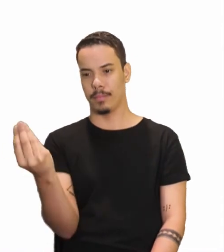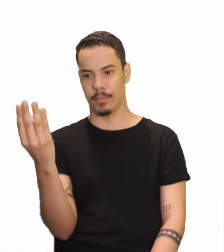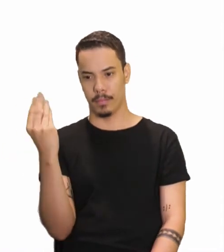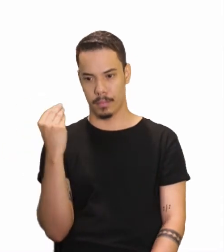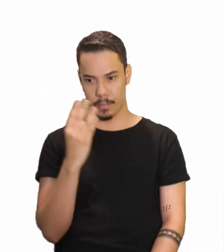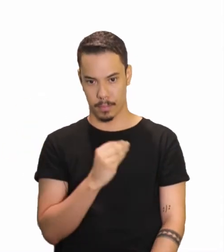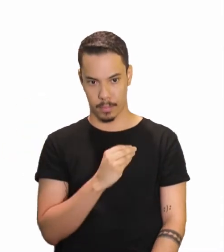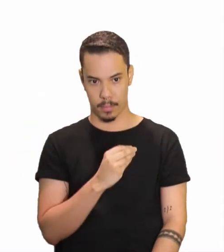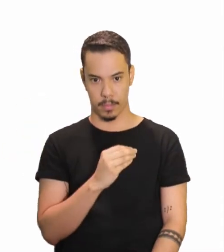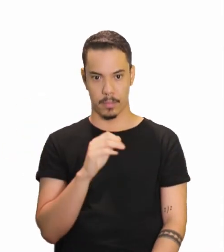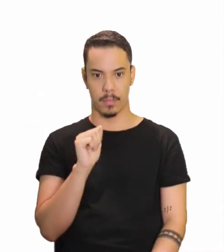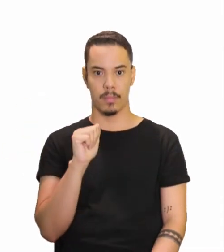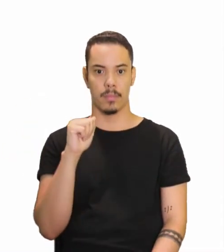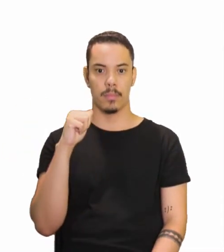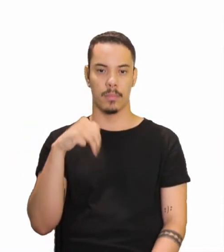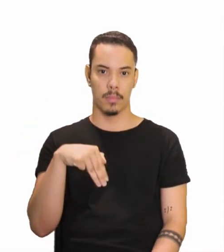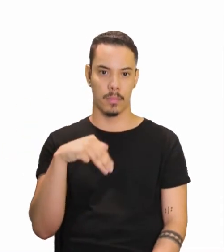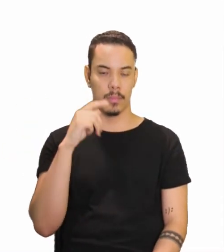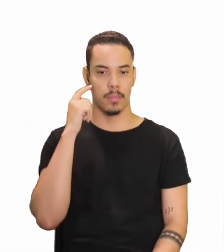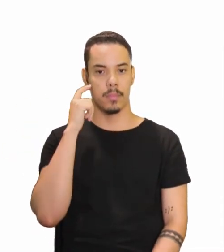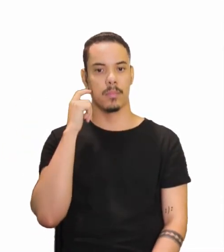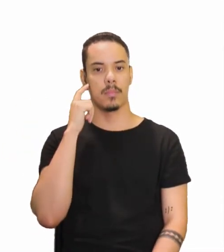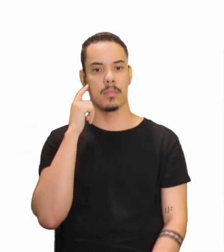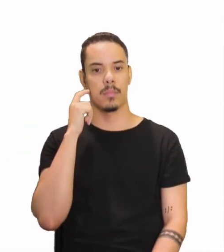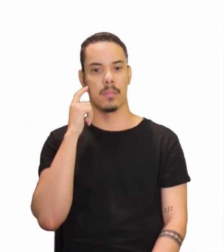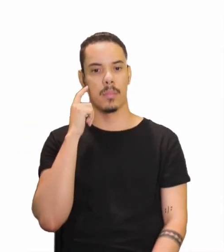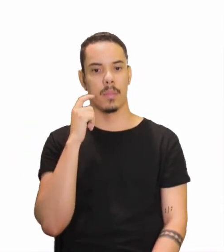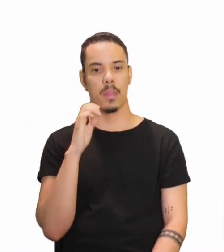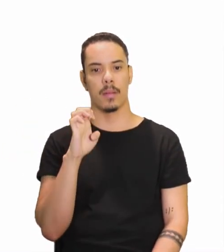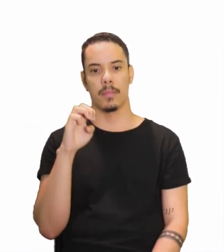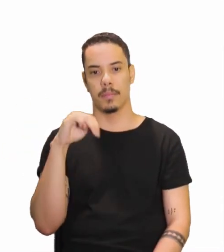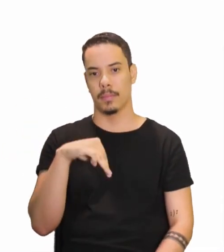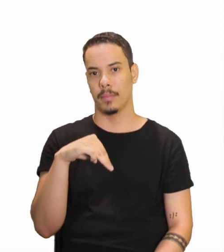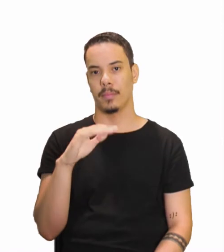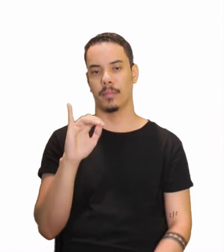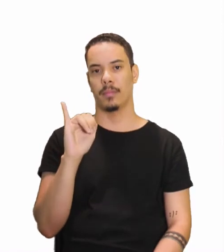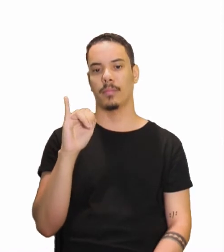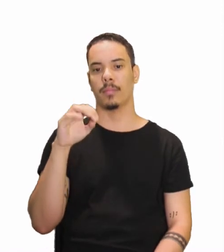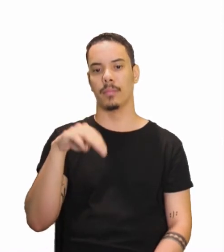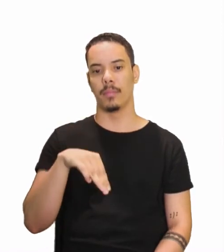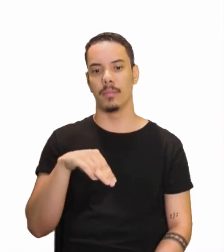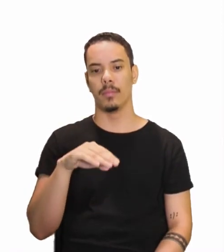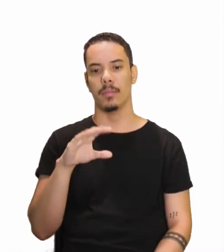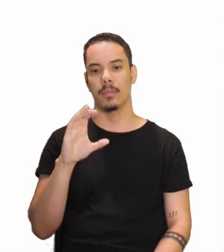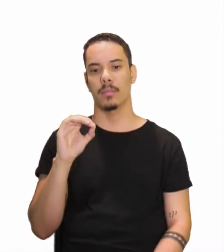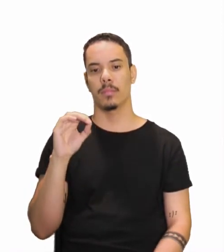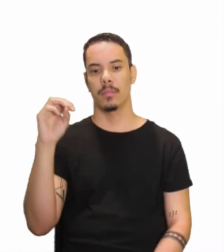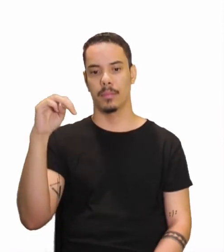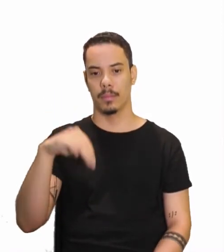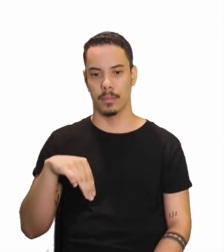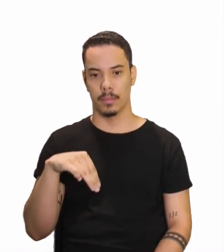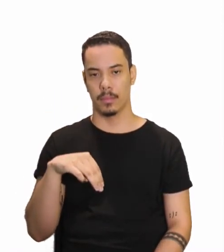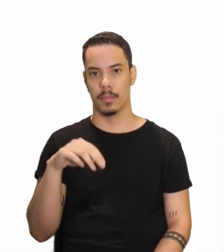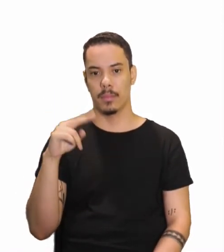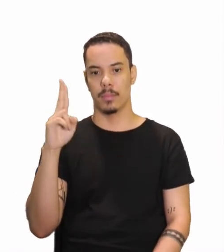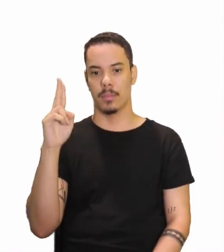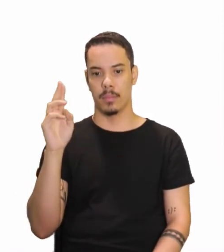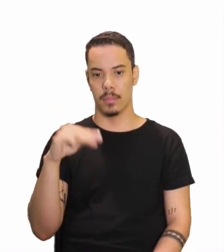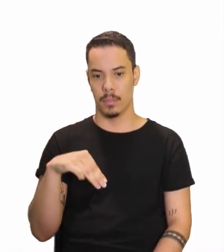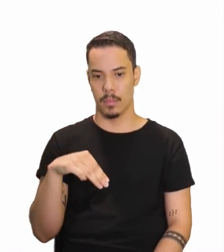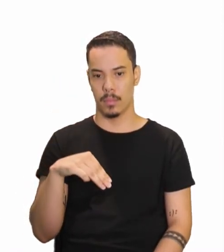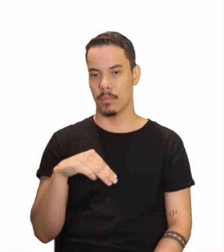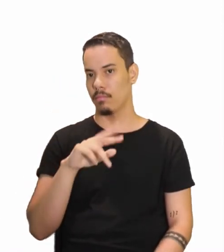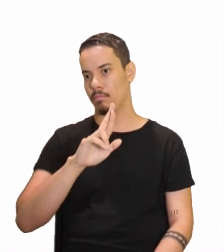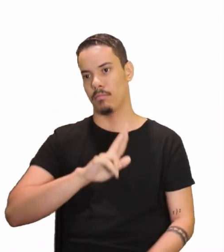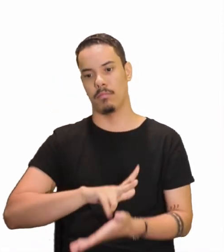olha lá, nós vamos ter em tampa, em, tempo, em, tímpano, on, tombo, tumba,